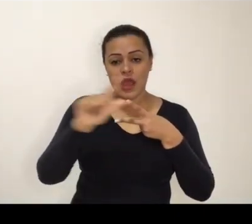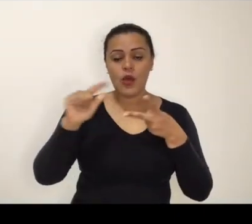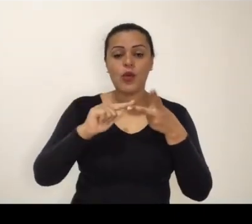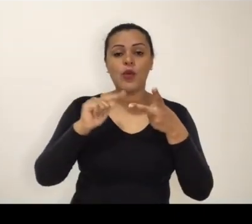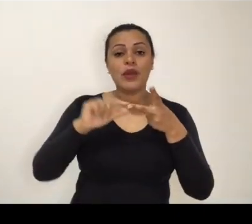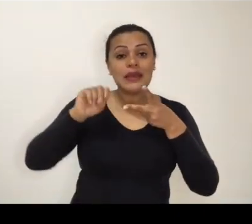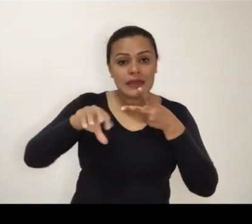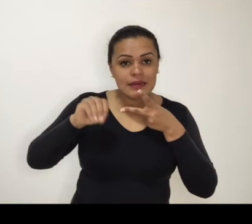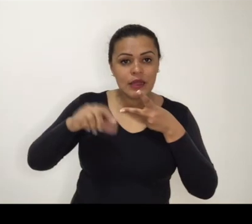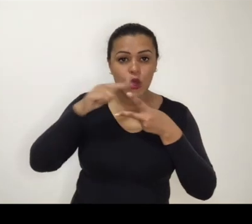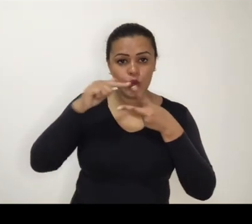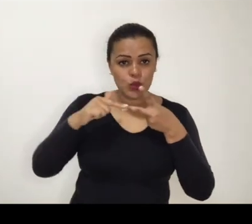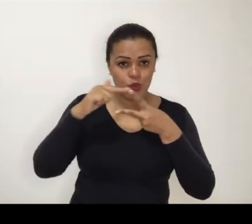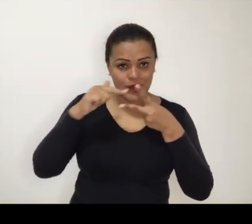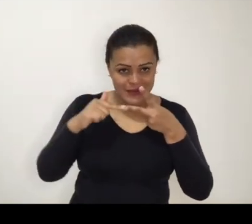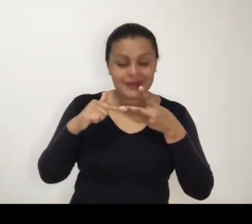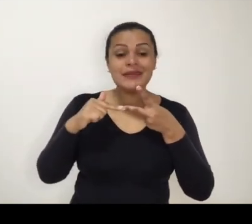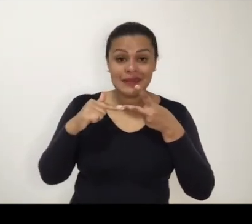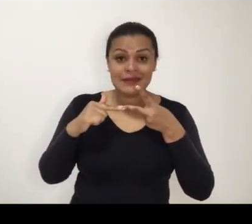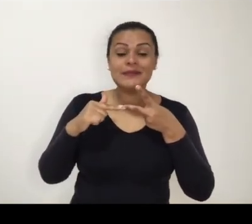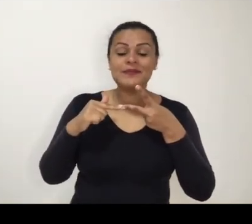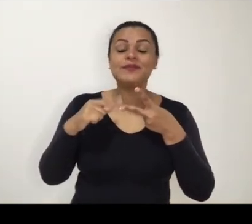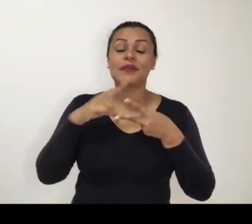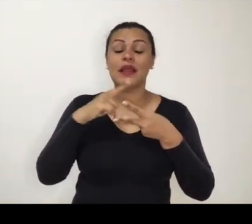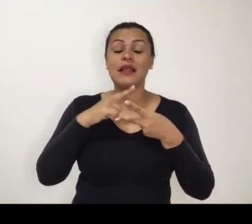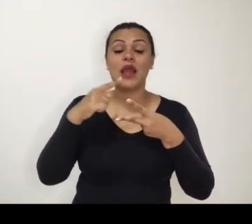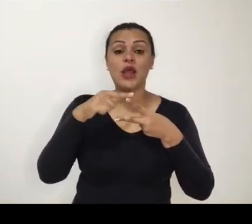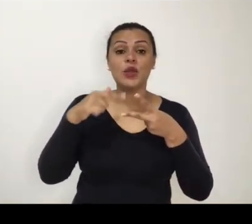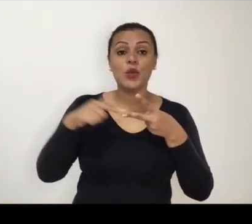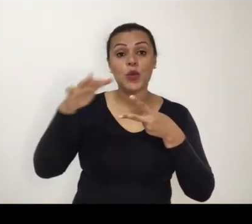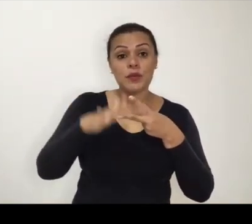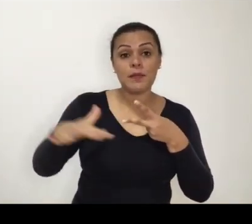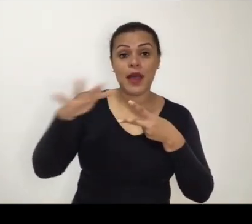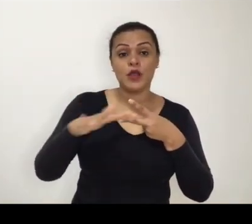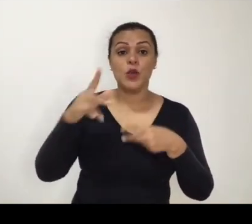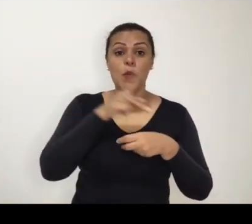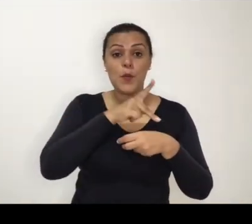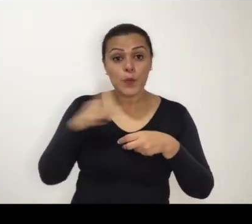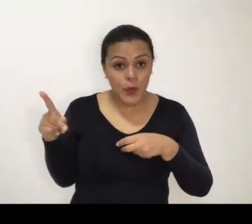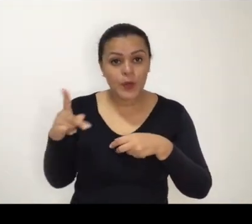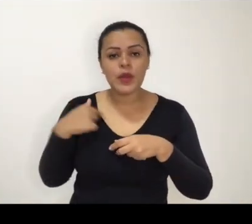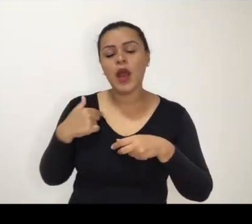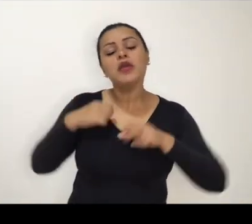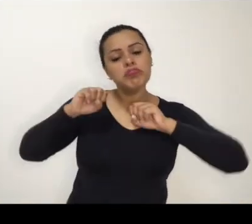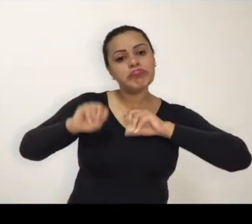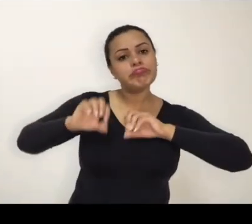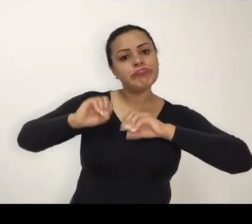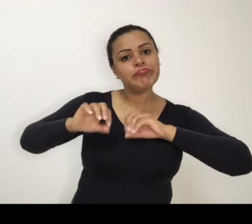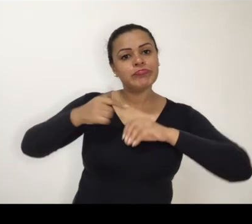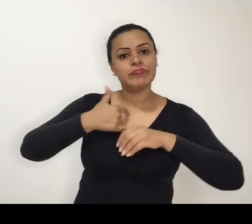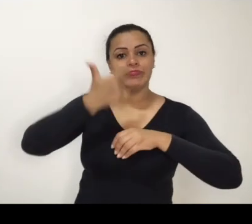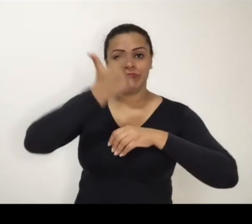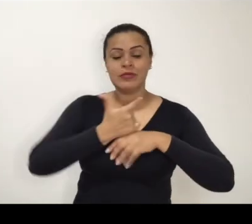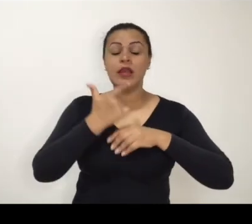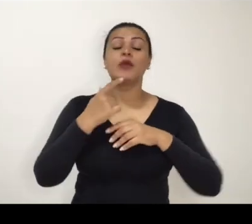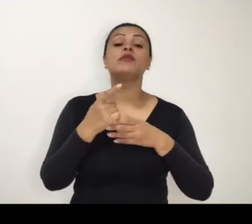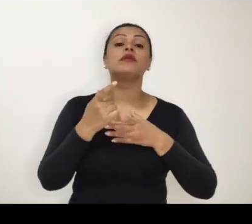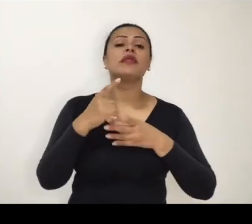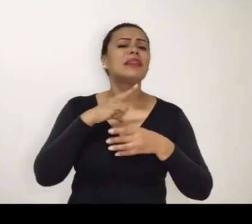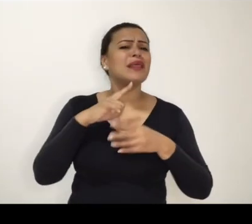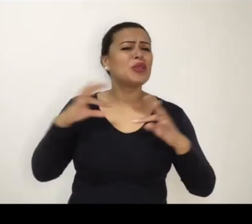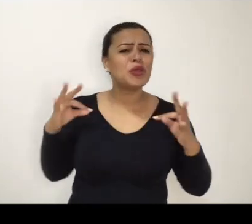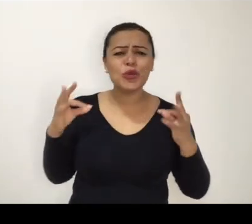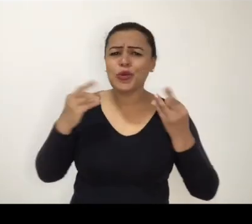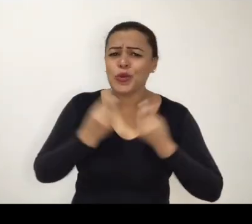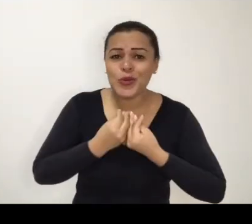ativando algo no espaço público. E tem todo o desafio que estar no espaço público